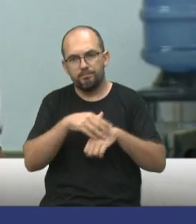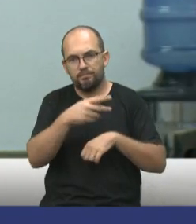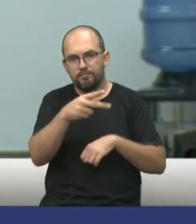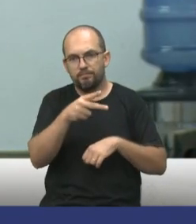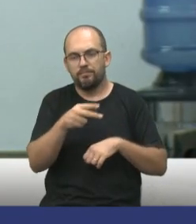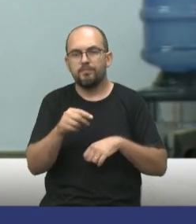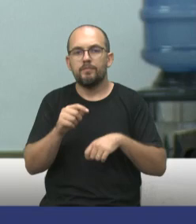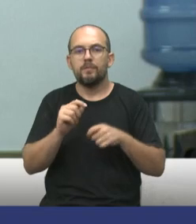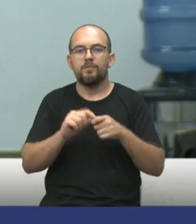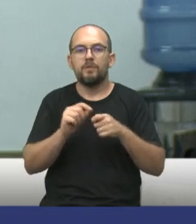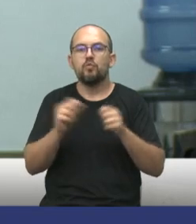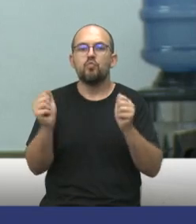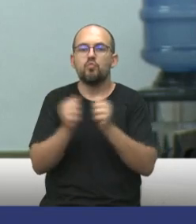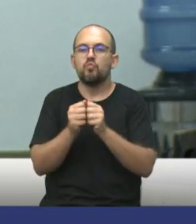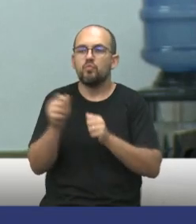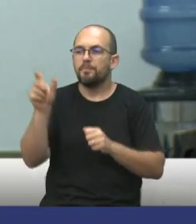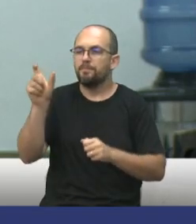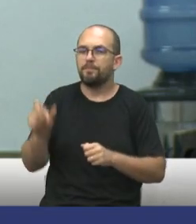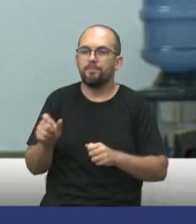fazendo com o Ângelo,